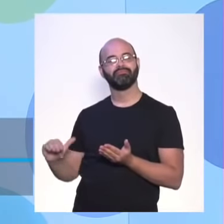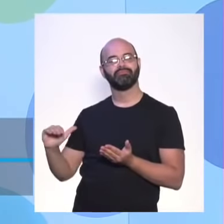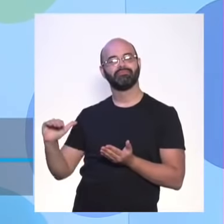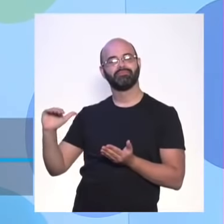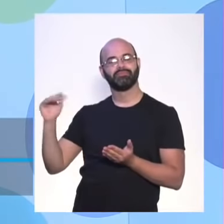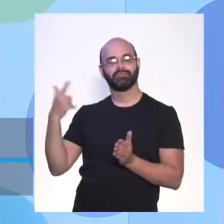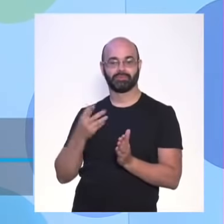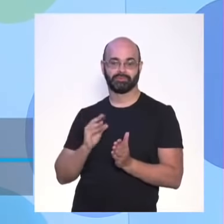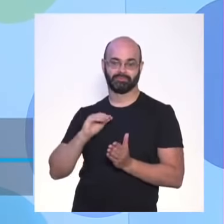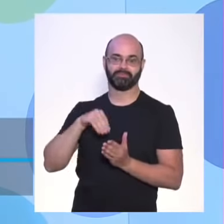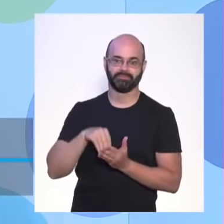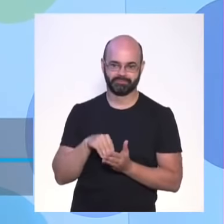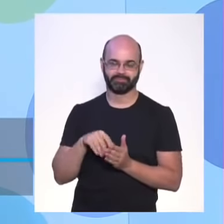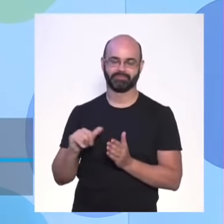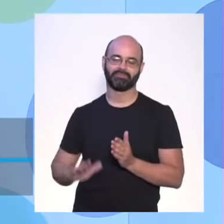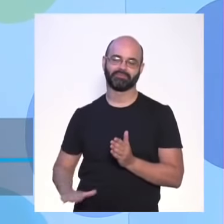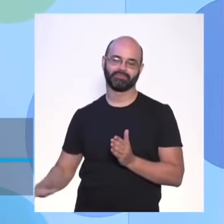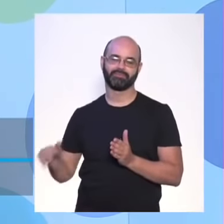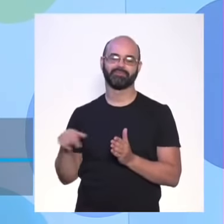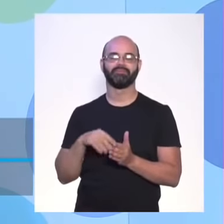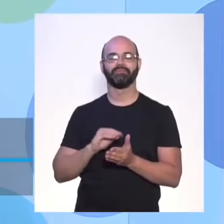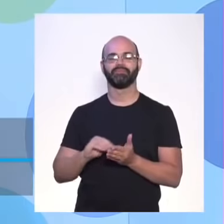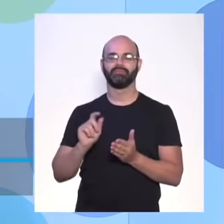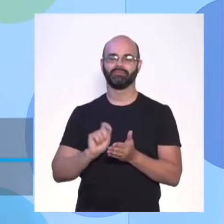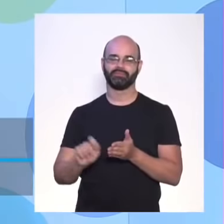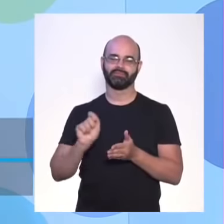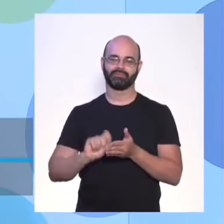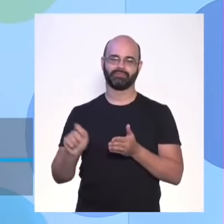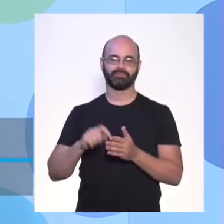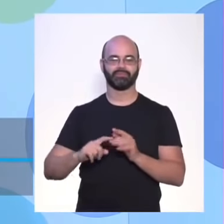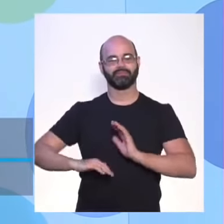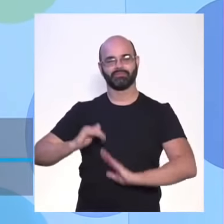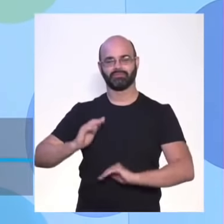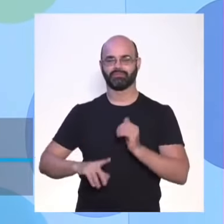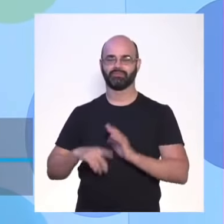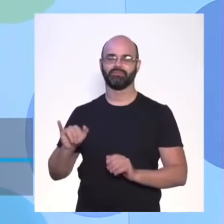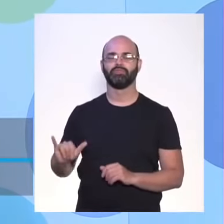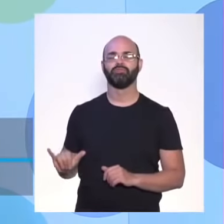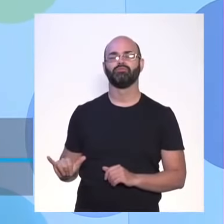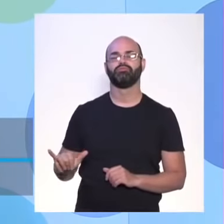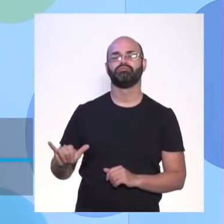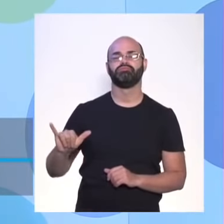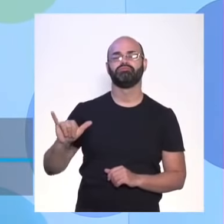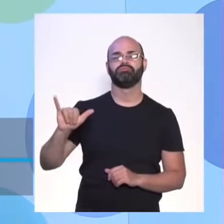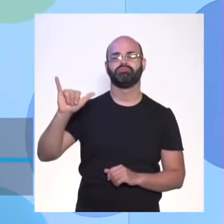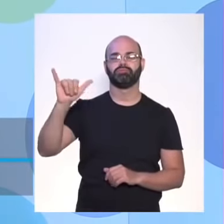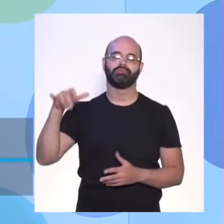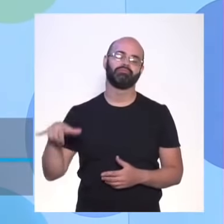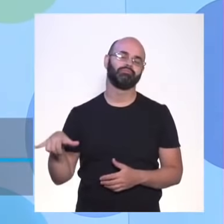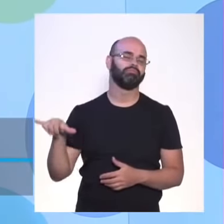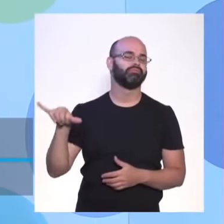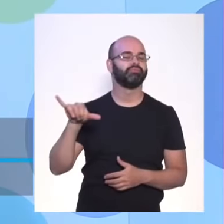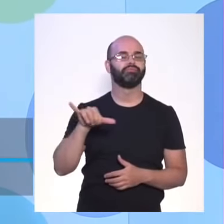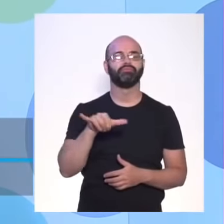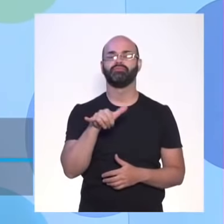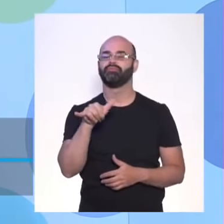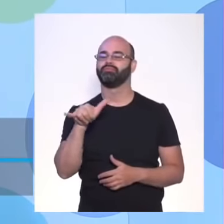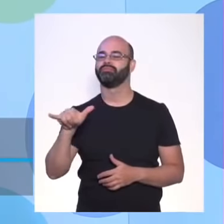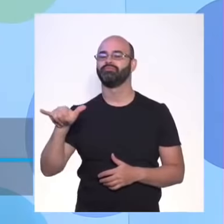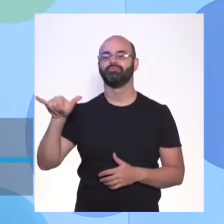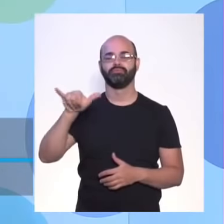mas alguns adultos eu aconselho a deixar esse sonho para lá e ele se empenha na profissão de aviador em uma de suas viagens pela